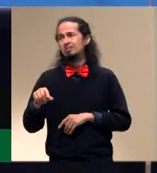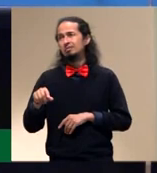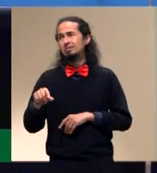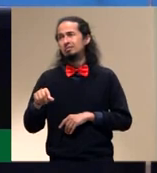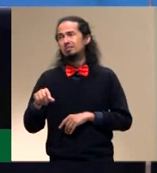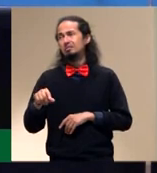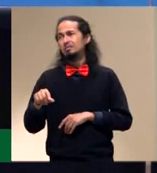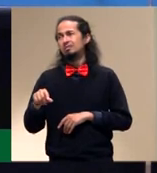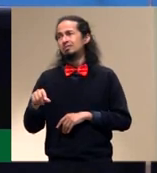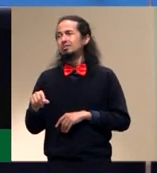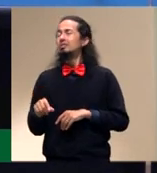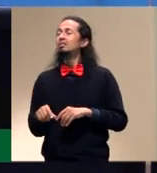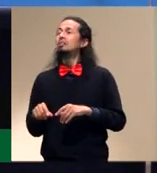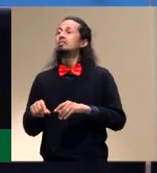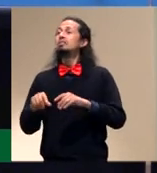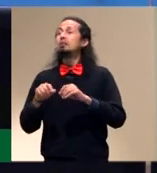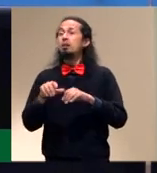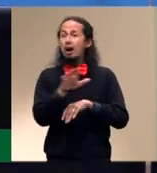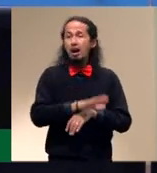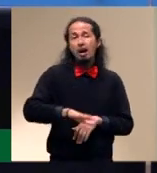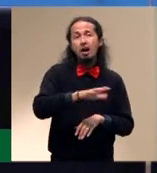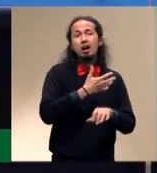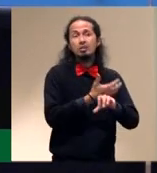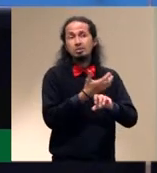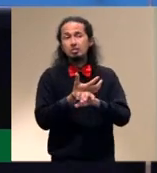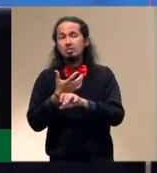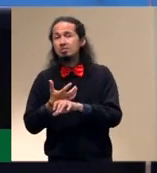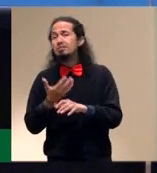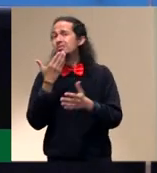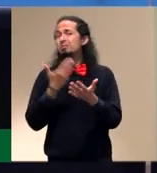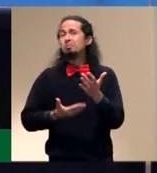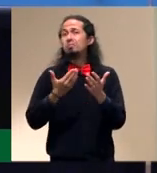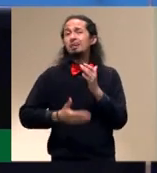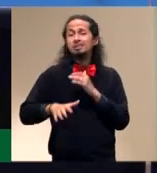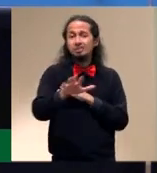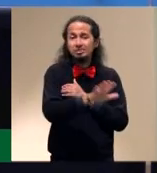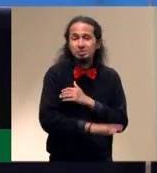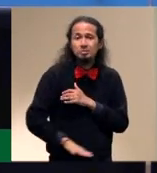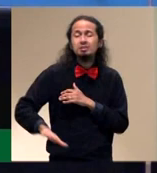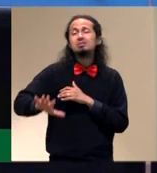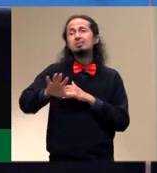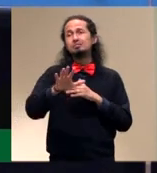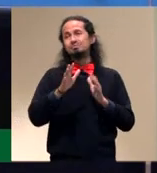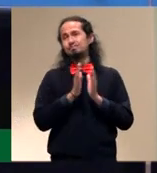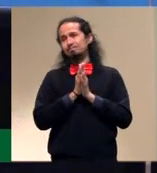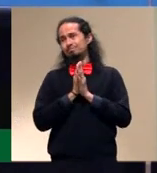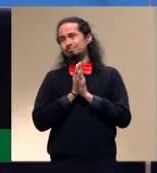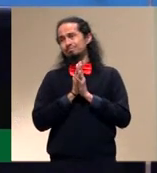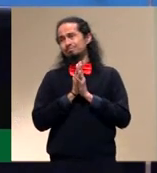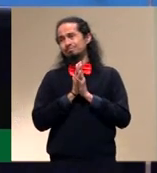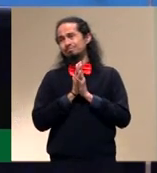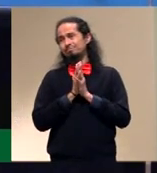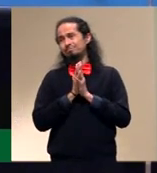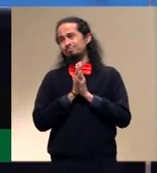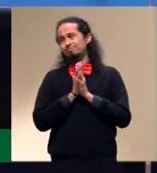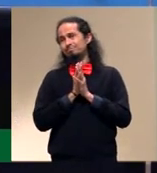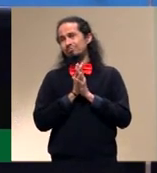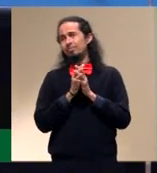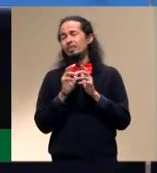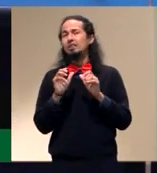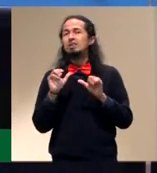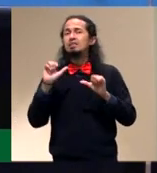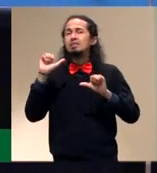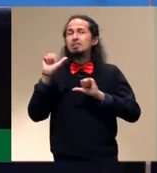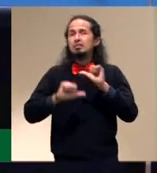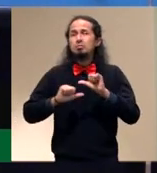de conhecimento, a gente perde a dimensão. É como se transformasse o conteúdo do ensino